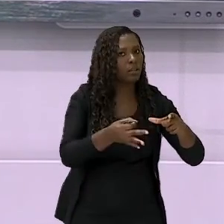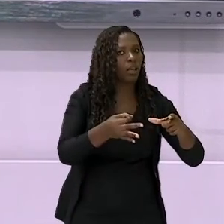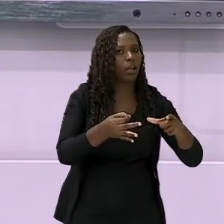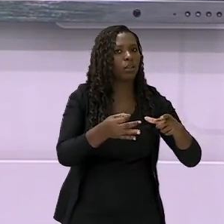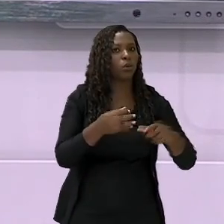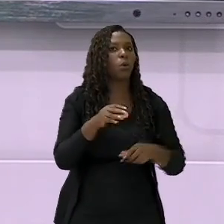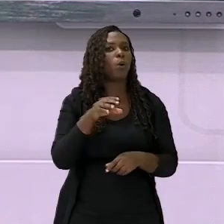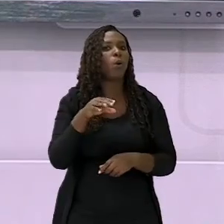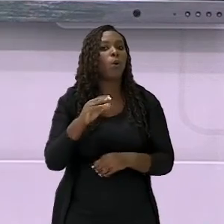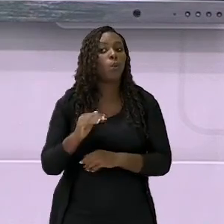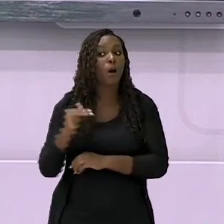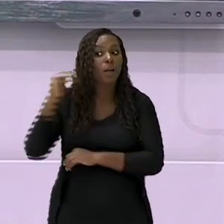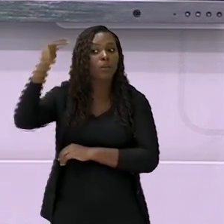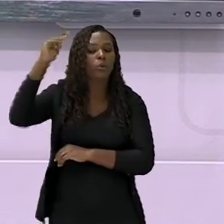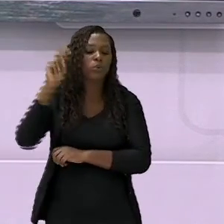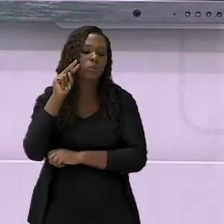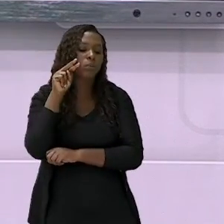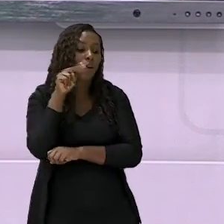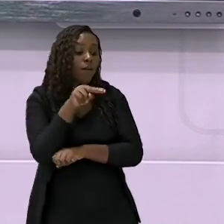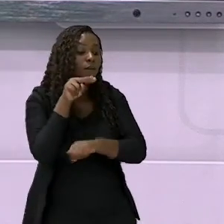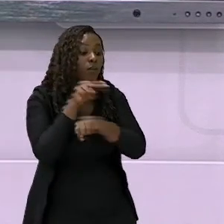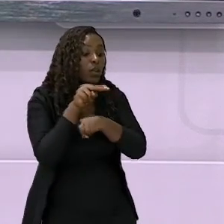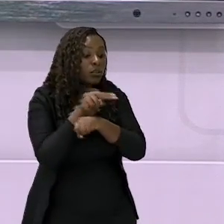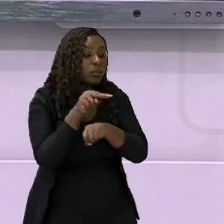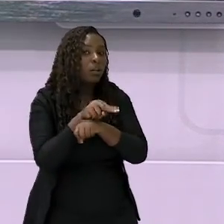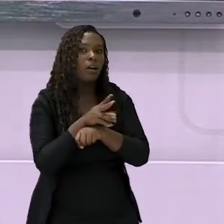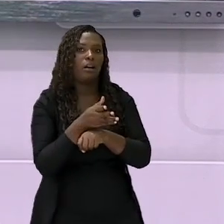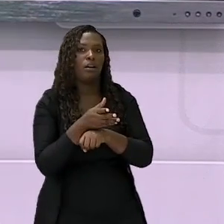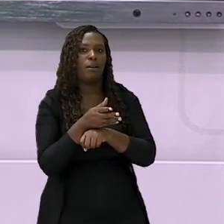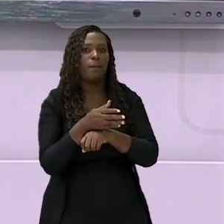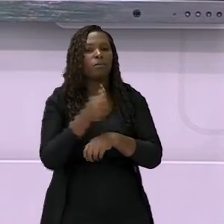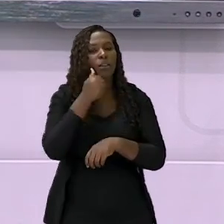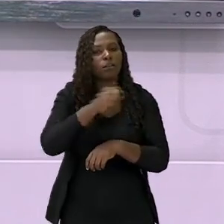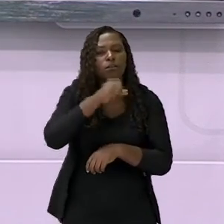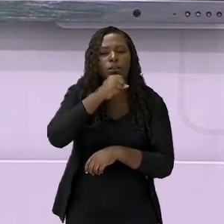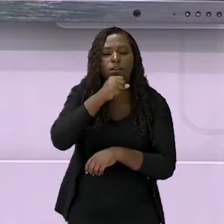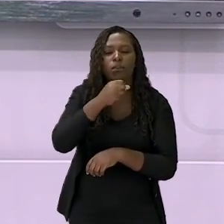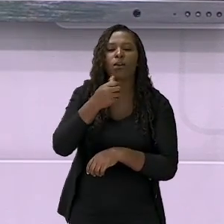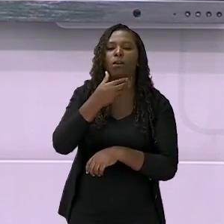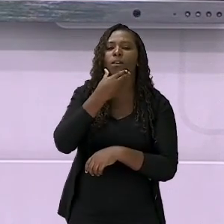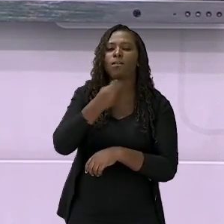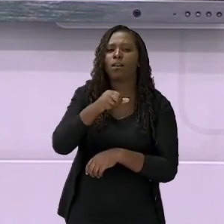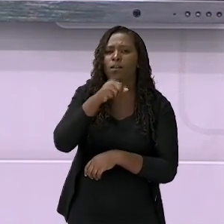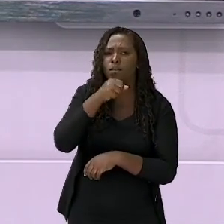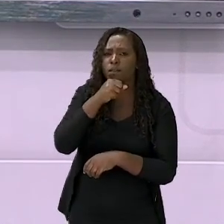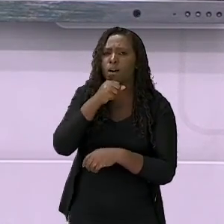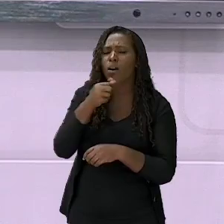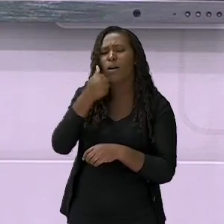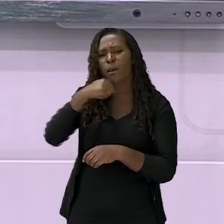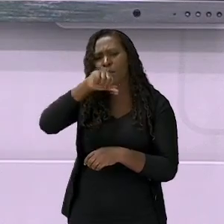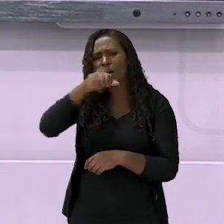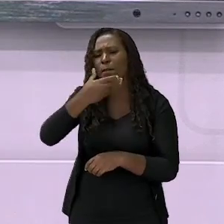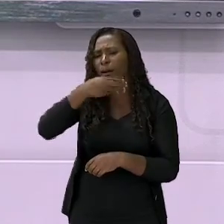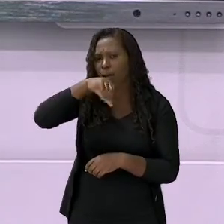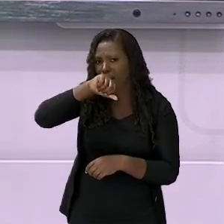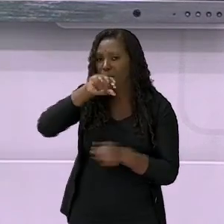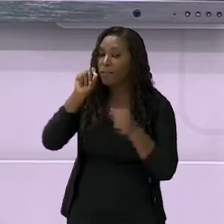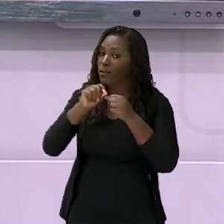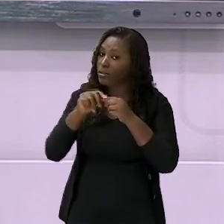Sempre chama papai, mamãe, vovô, vovó, quem estiver junto com você no momento, para juntos fazer as nossas